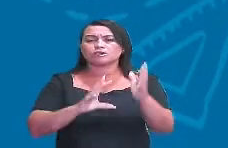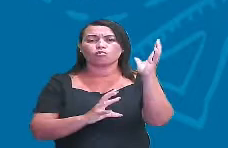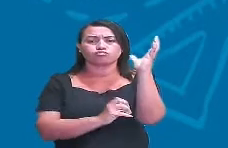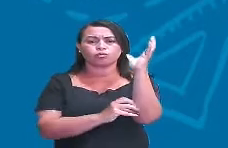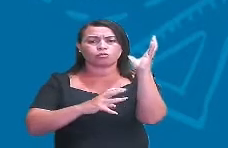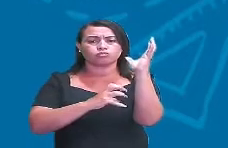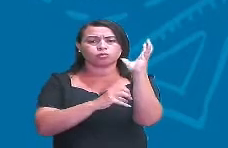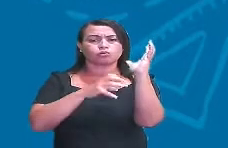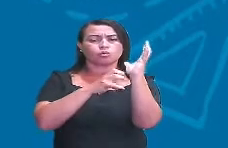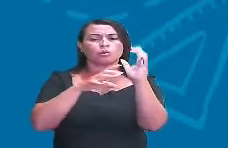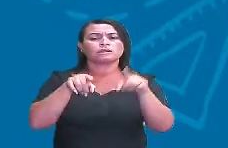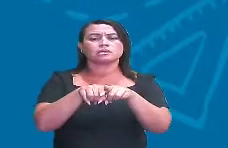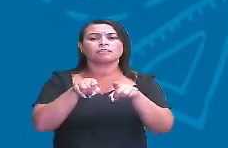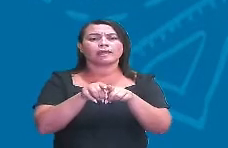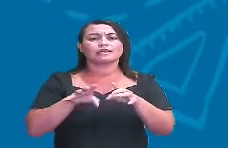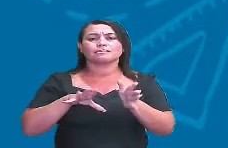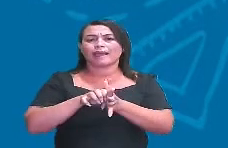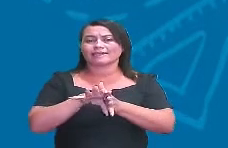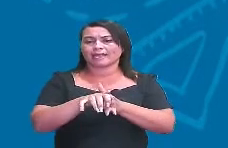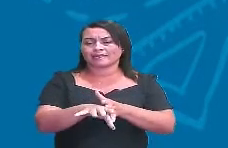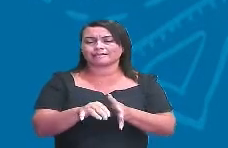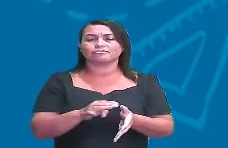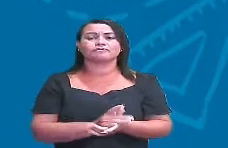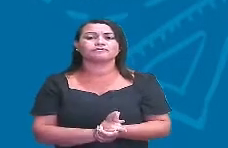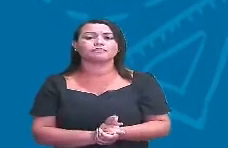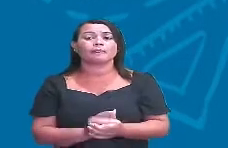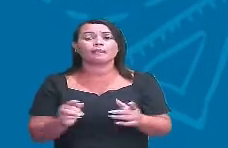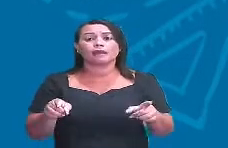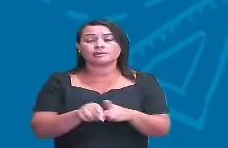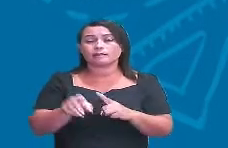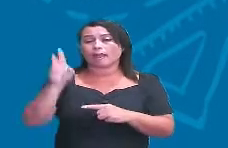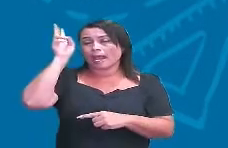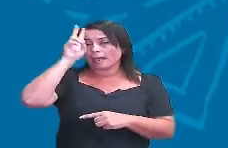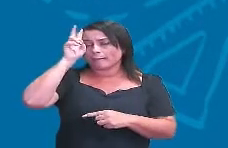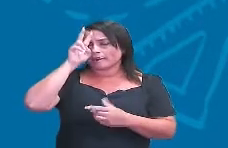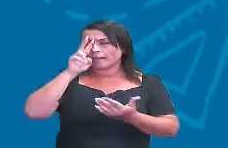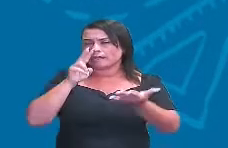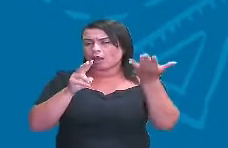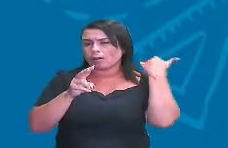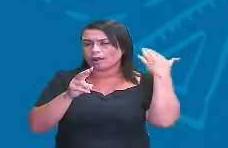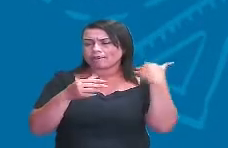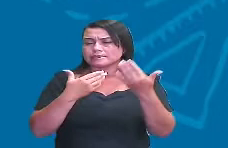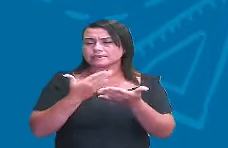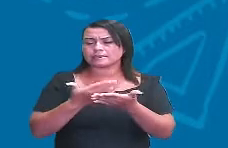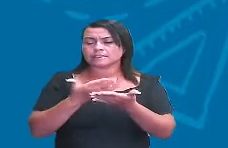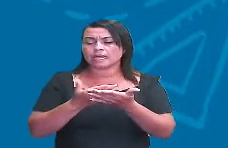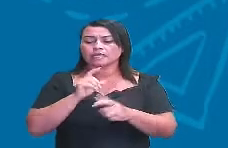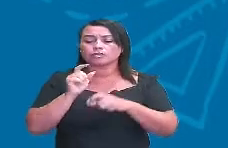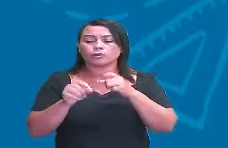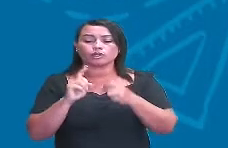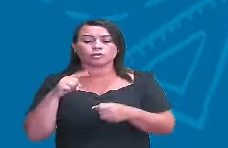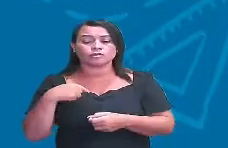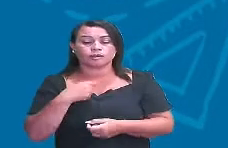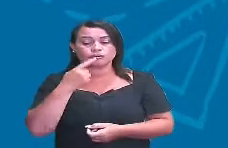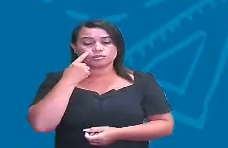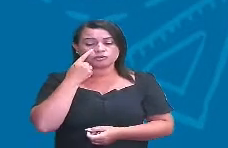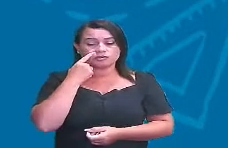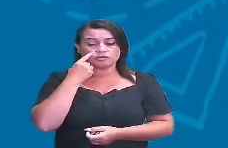e bactérias. Também, relembrando um pouco da nossa última aula, a gente vai ver, que